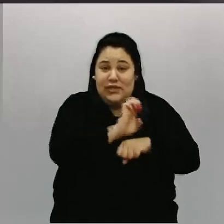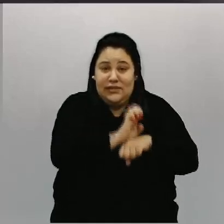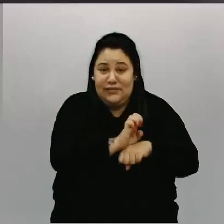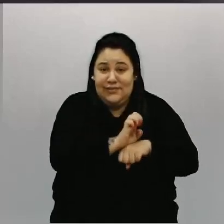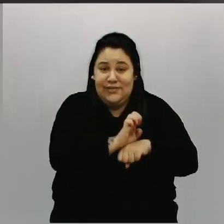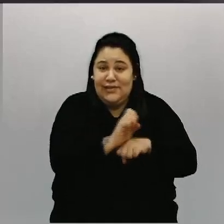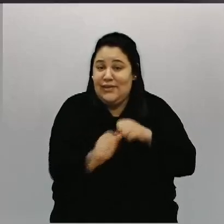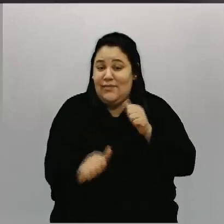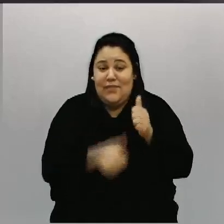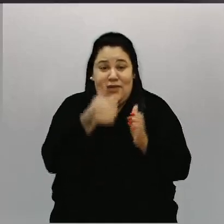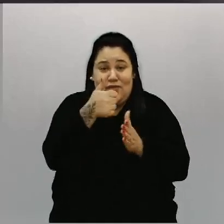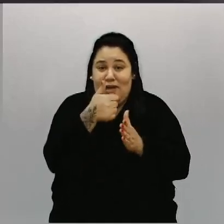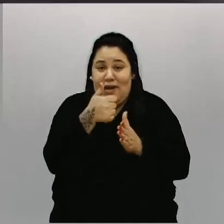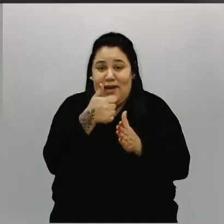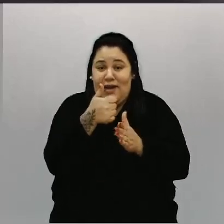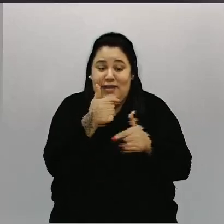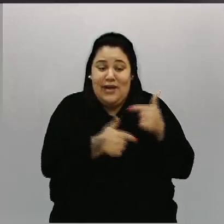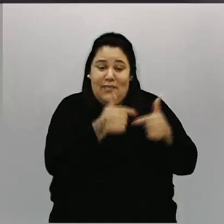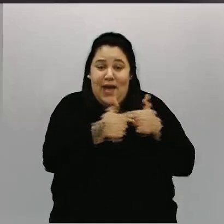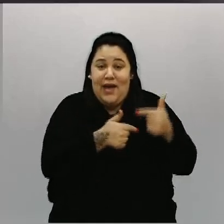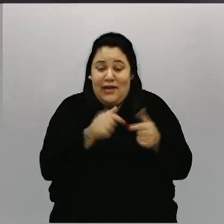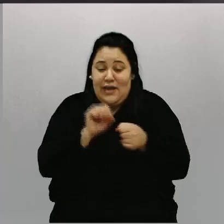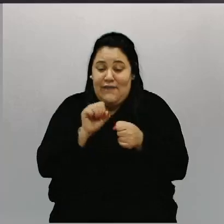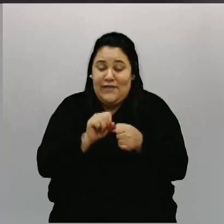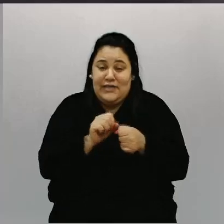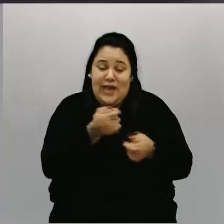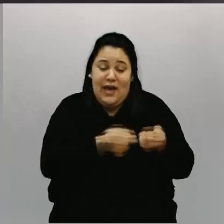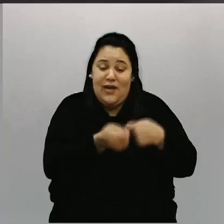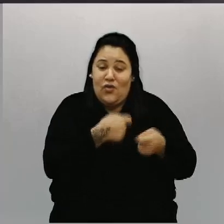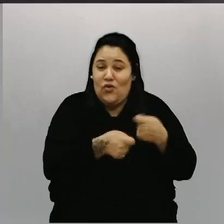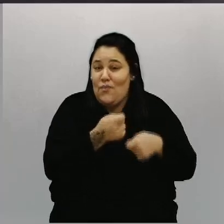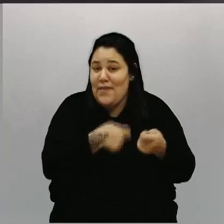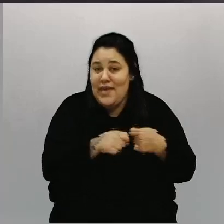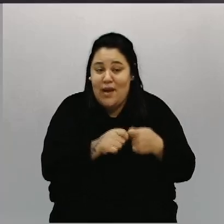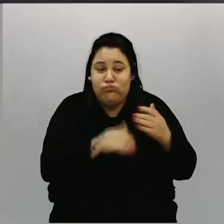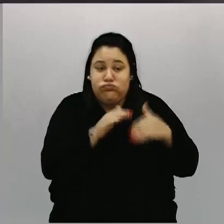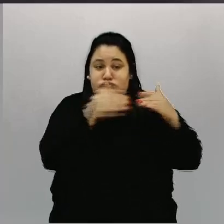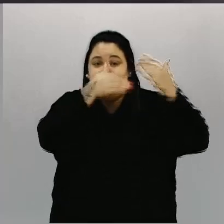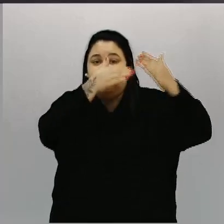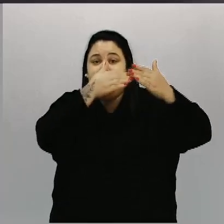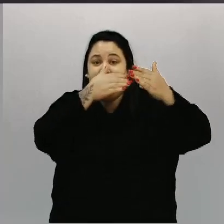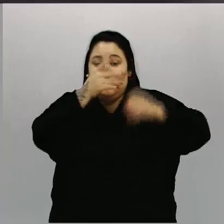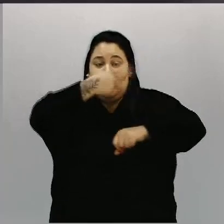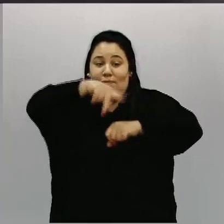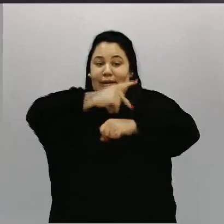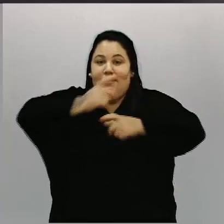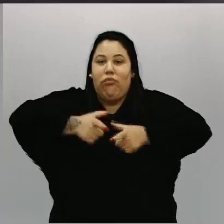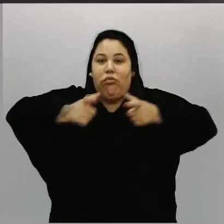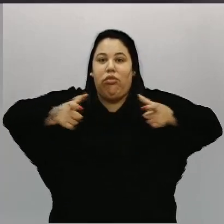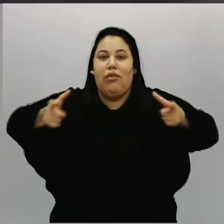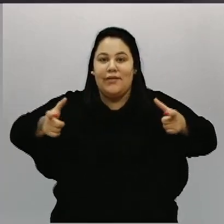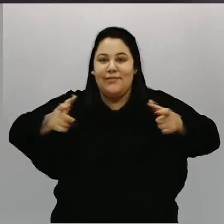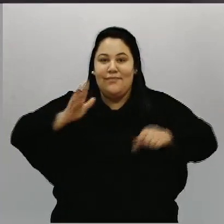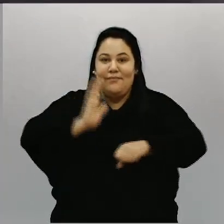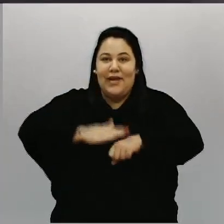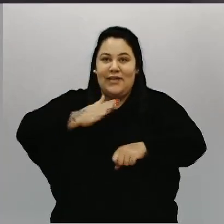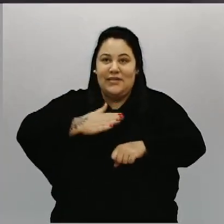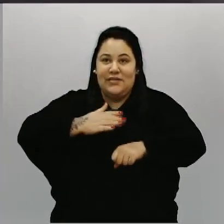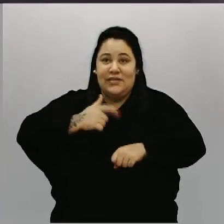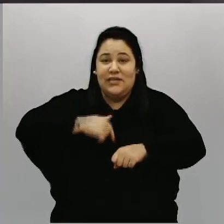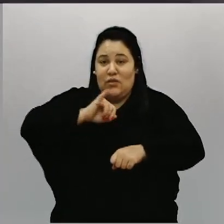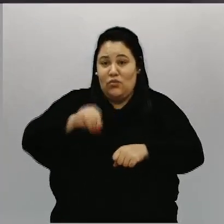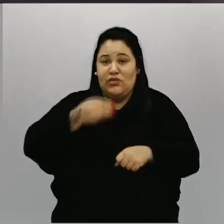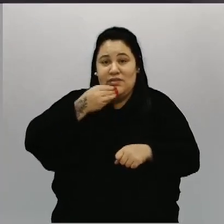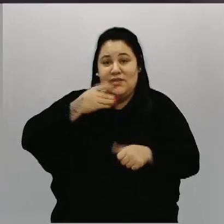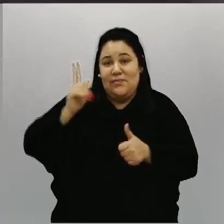geraria empregos, faria a economia se ampliar e o país cresceria. E nós teríamos a chance de um dia ser primeiro mundo. Mas